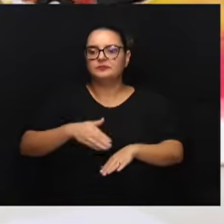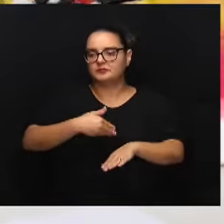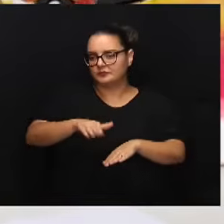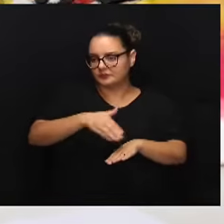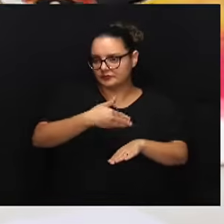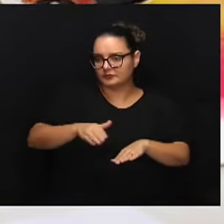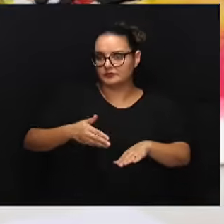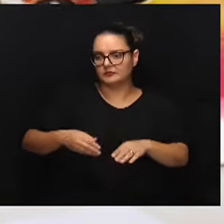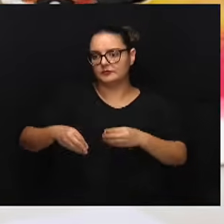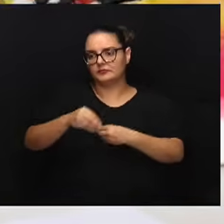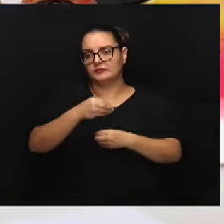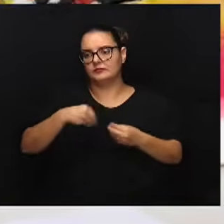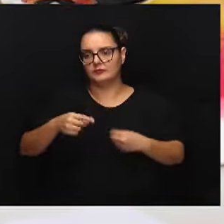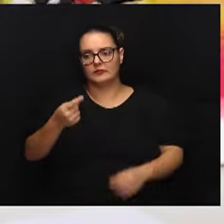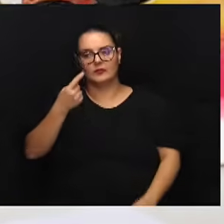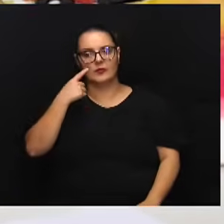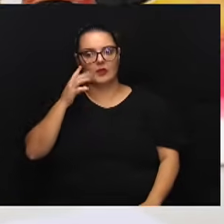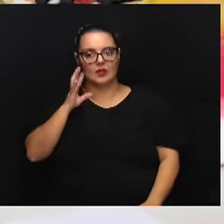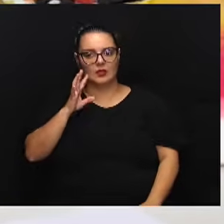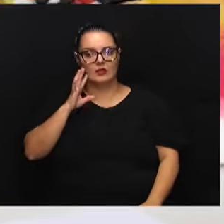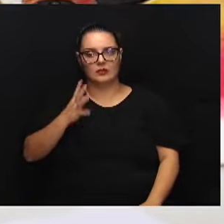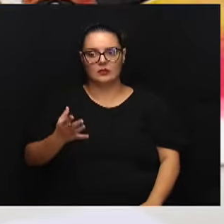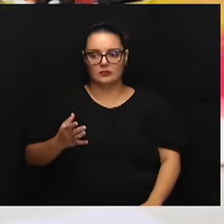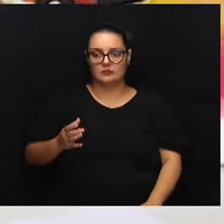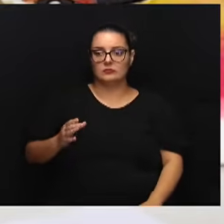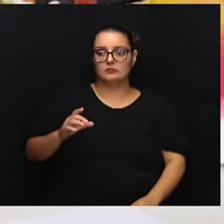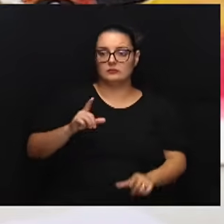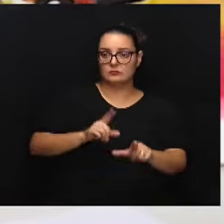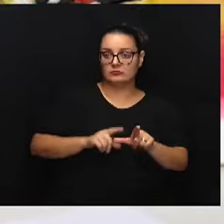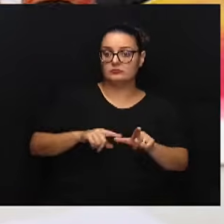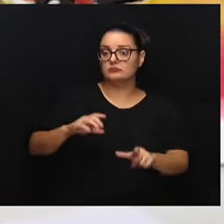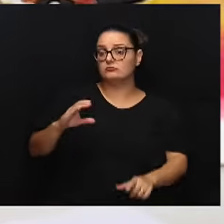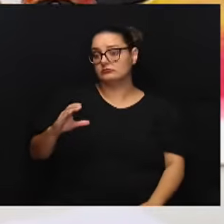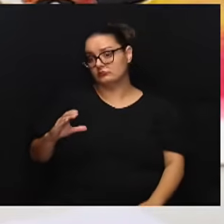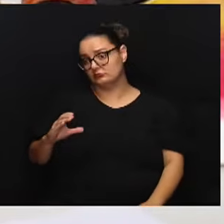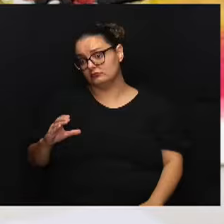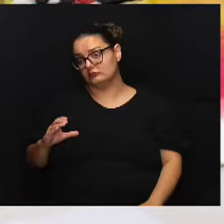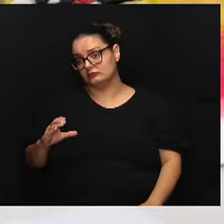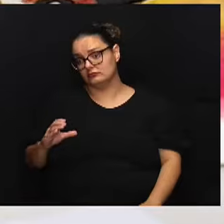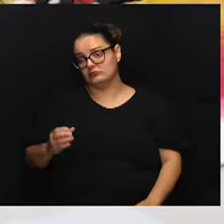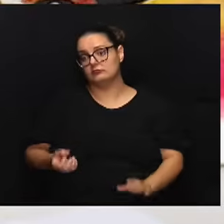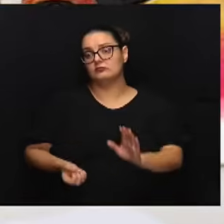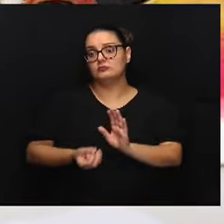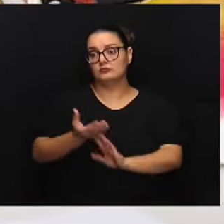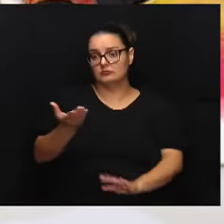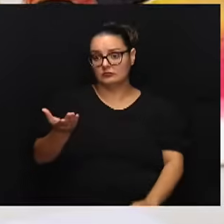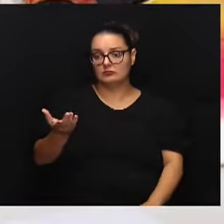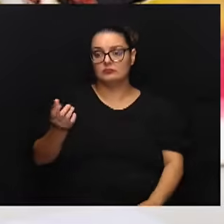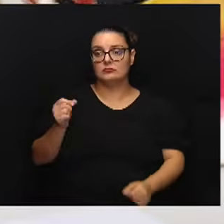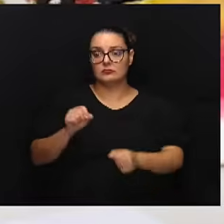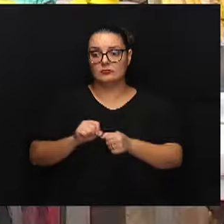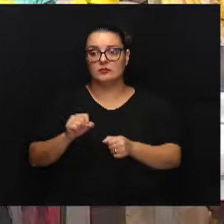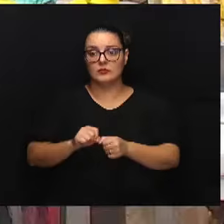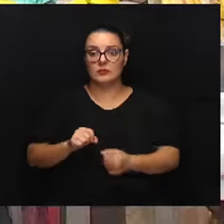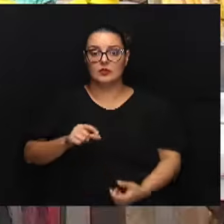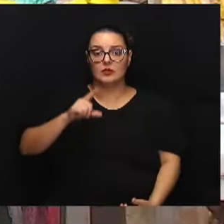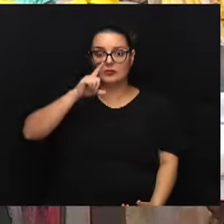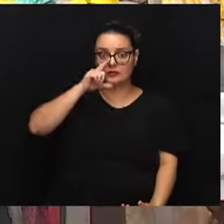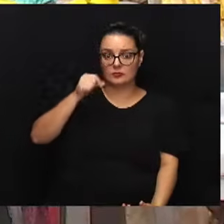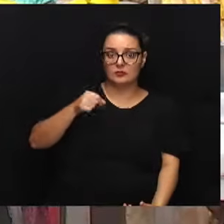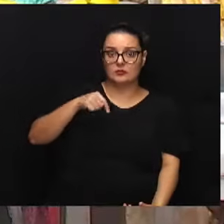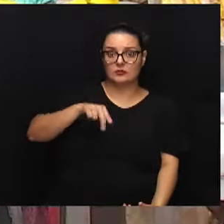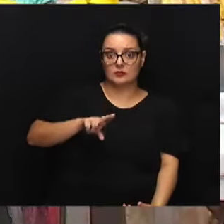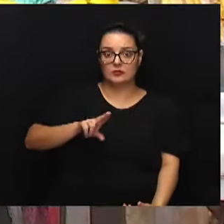espaço. Olha que legal, a partir da letra C, A gente consegue estamos fazer fazendo um tucano uma ou pintura